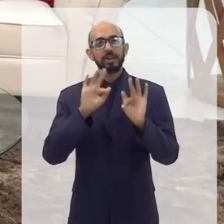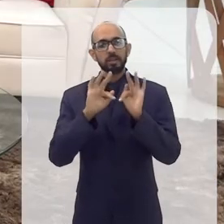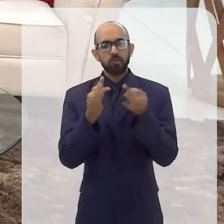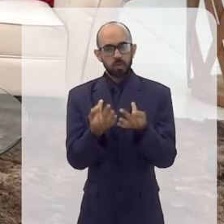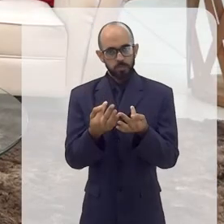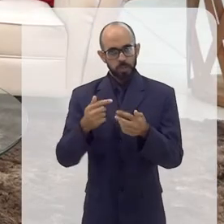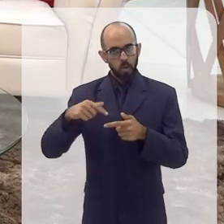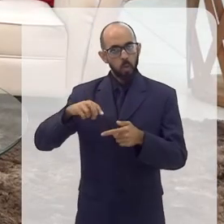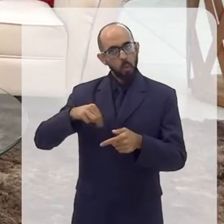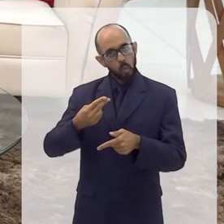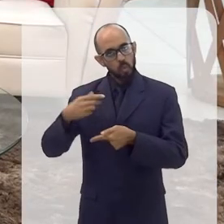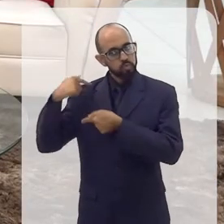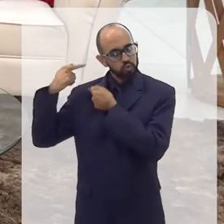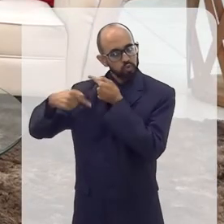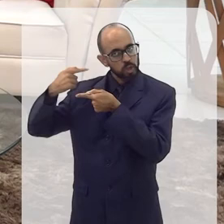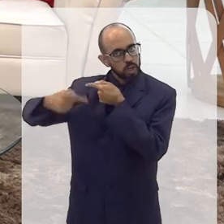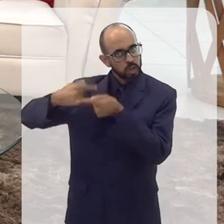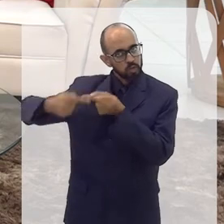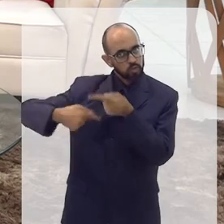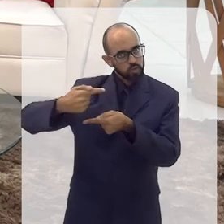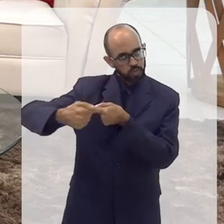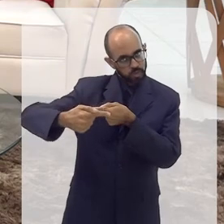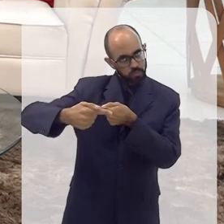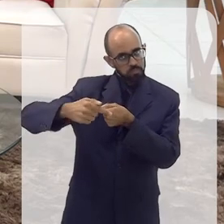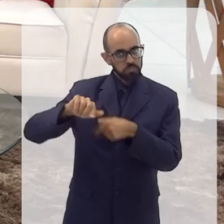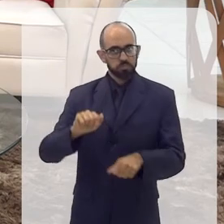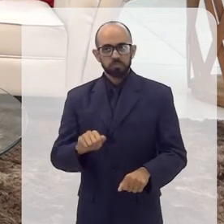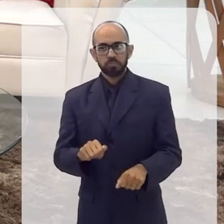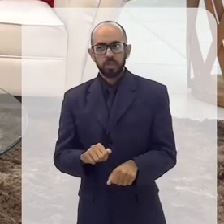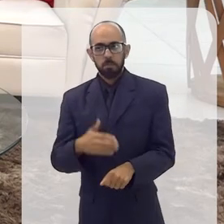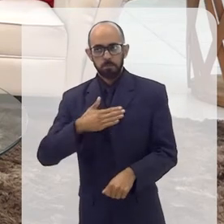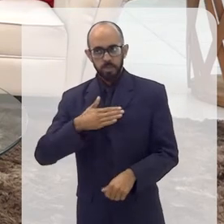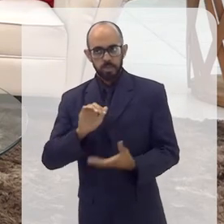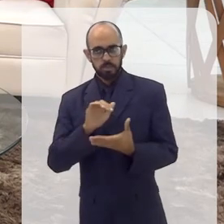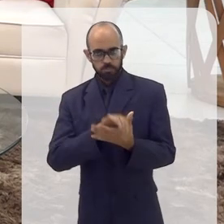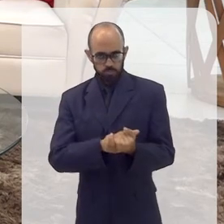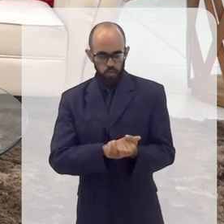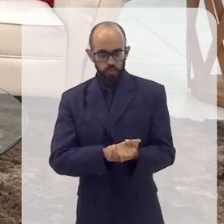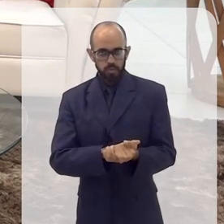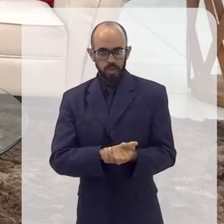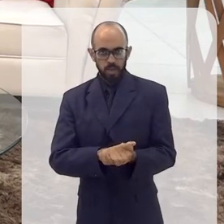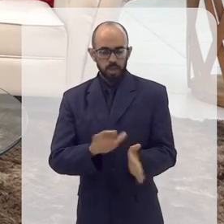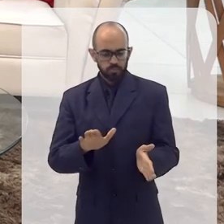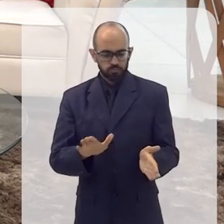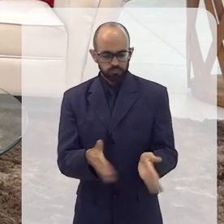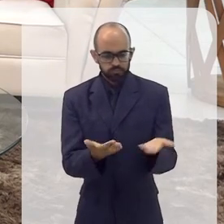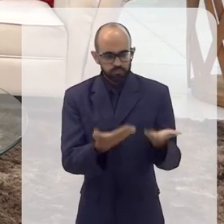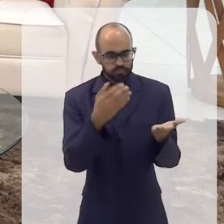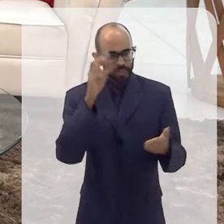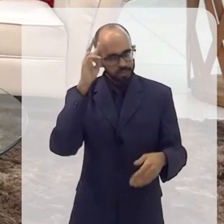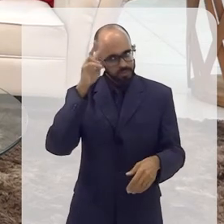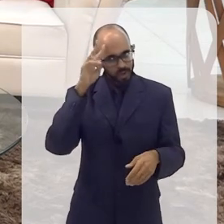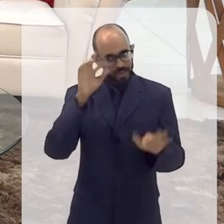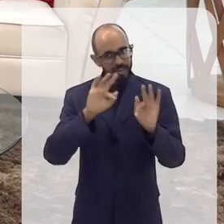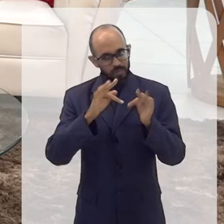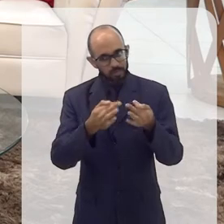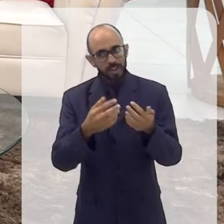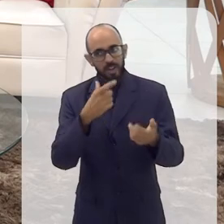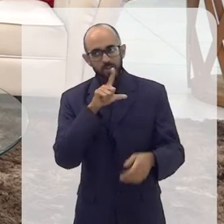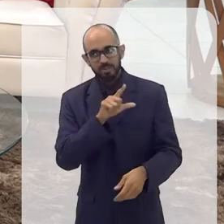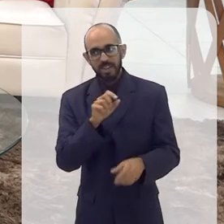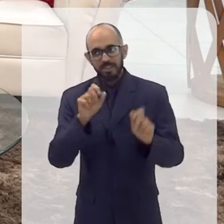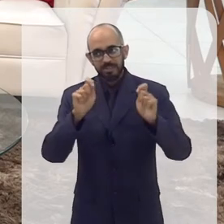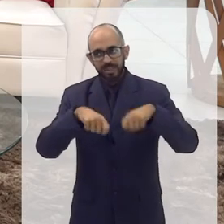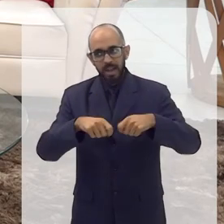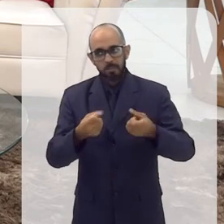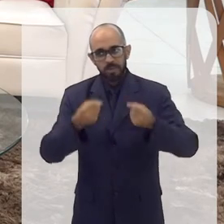chamamos de história da família, ou genealogia, mas hoje em dia falamos mais de história da família. Certo. A minha esposa, ela é uma entusiasta da história da família, ela vai poder